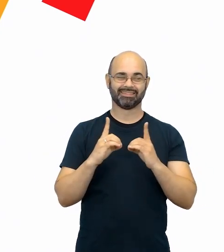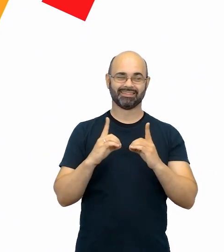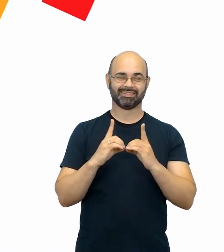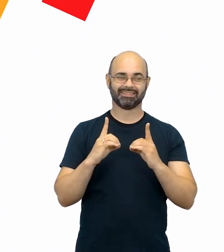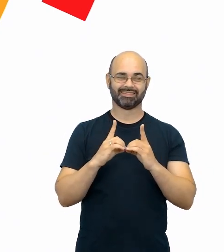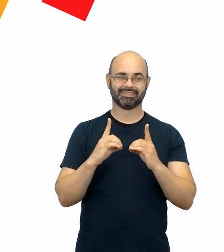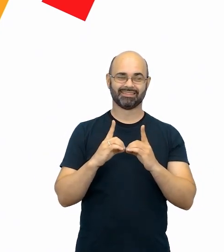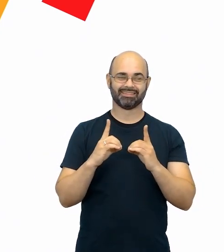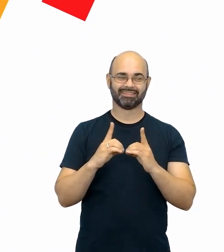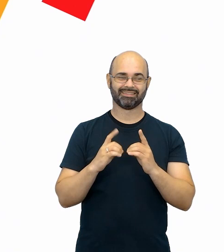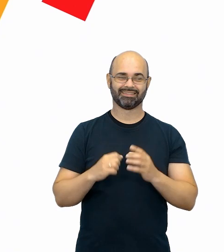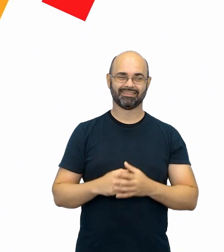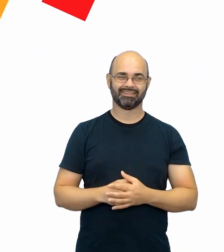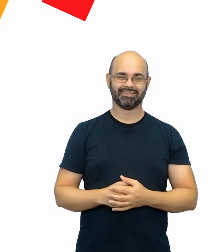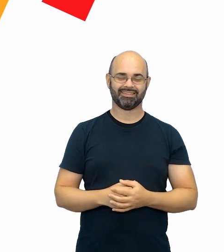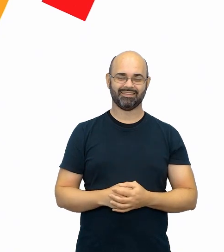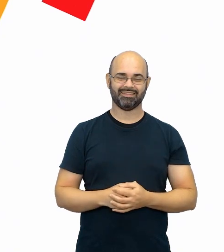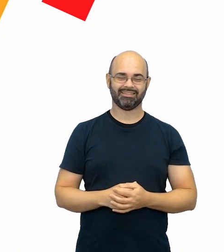e permitem.